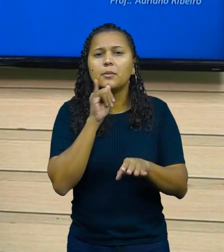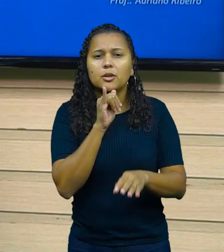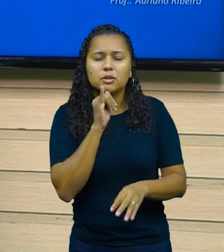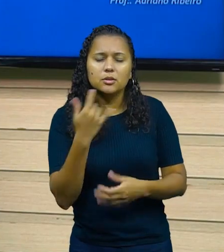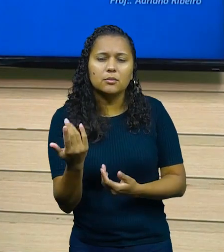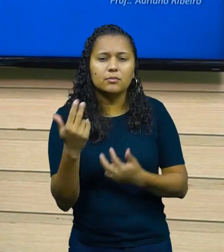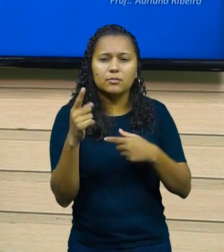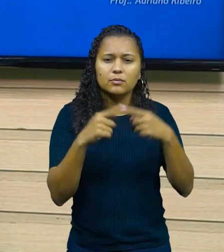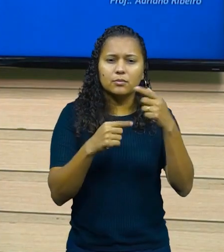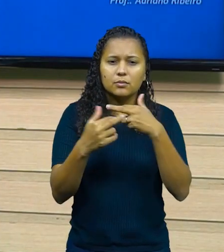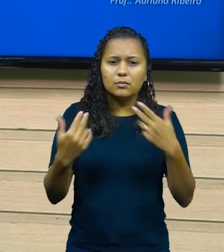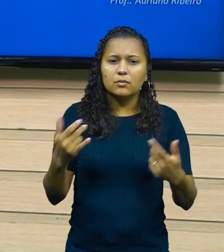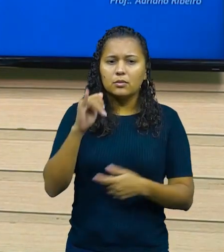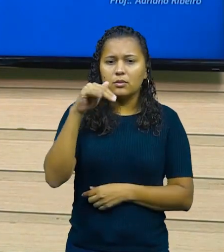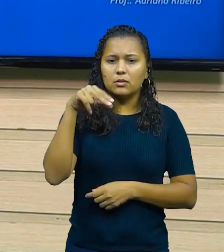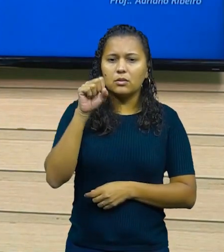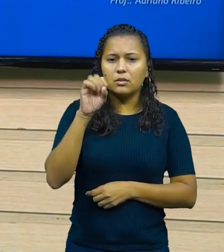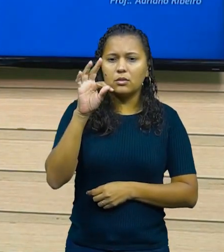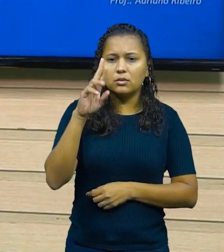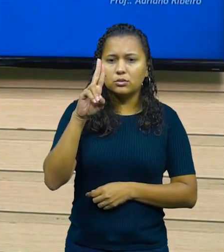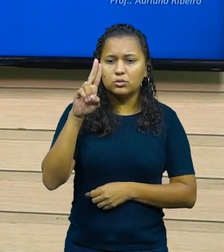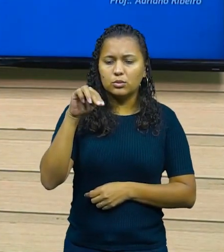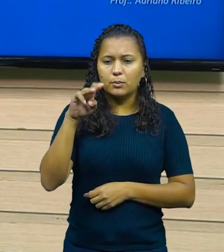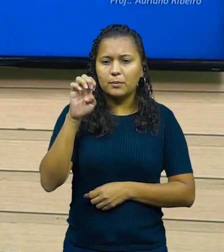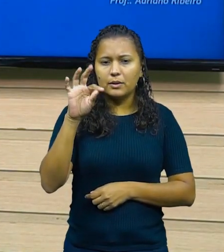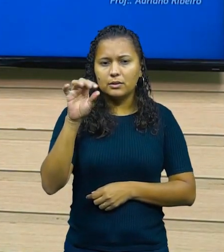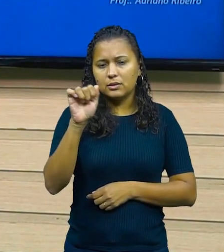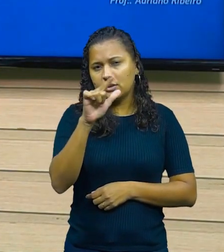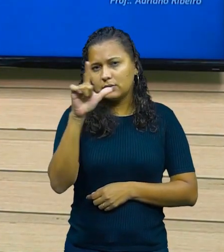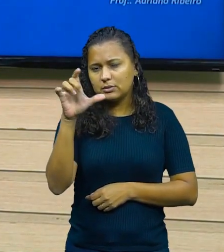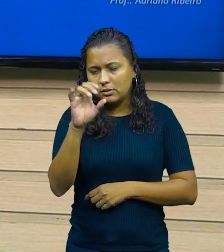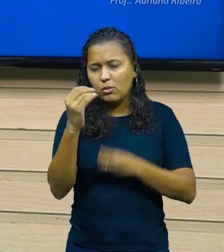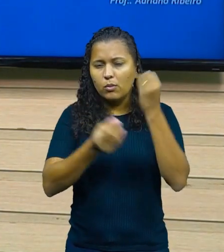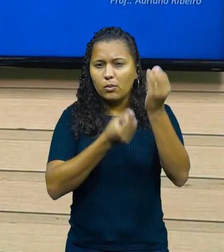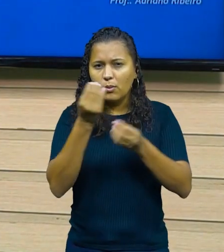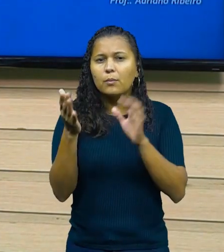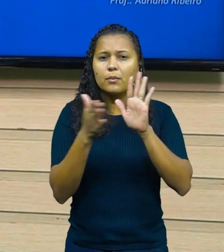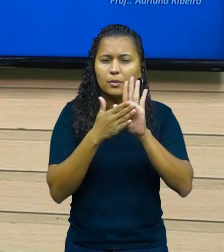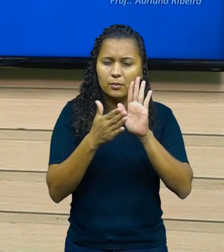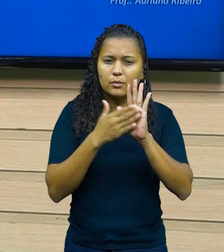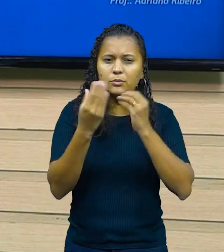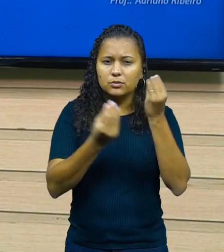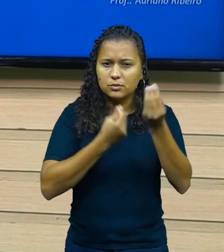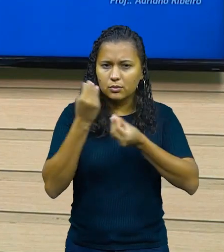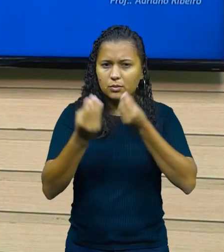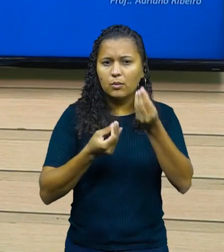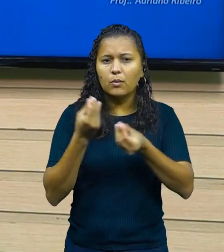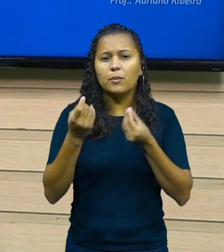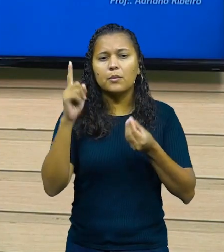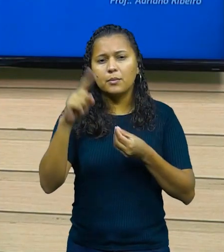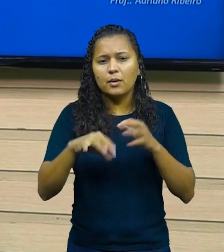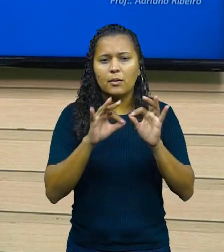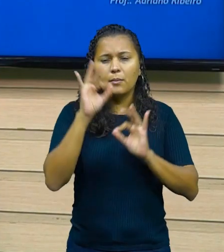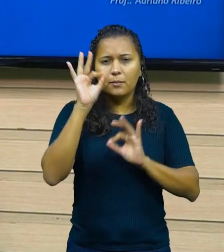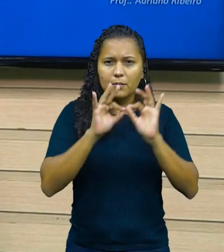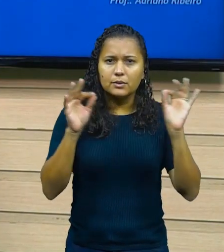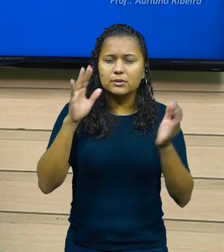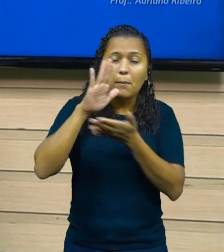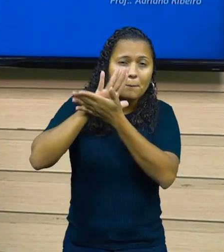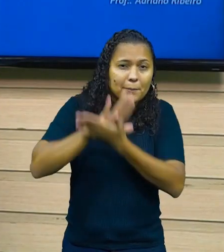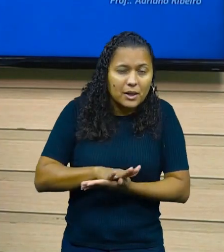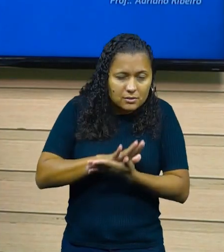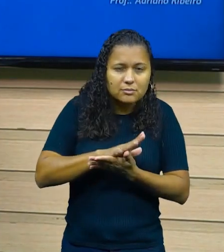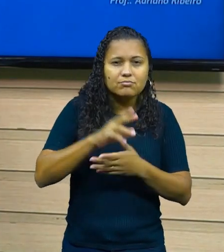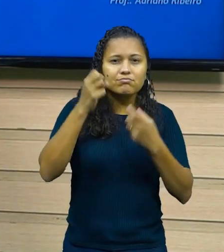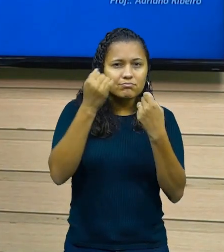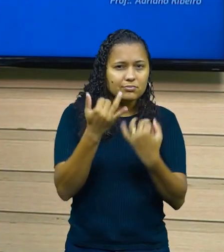instrumentos dentro do nosso componente aqui, né, dentro do que a gente se propôs a falar, que são os instrumentos de medição de pressão, né? Falamos